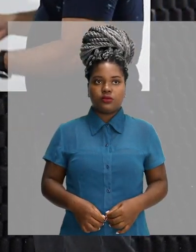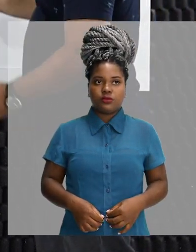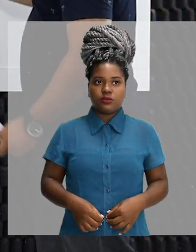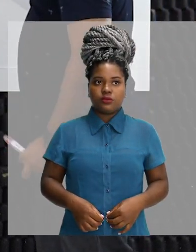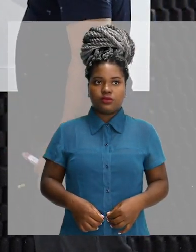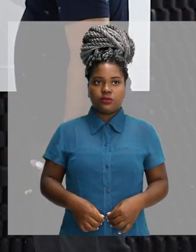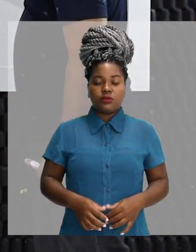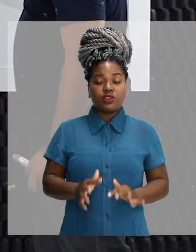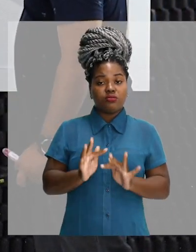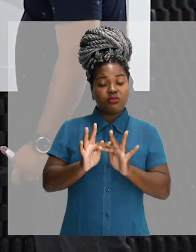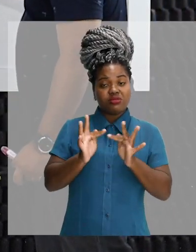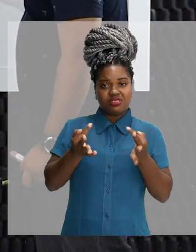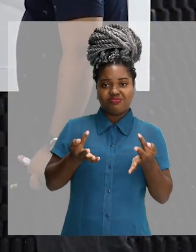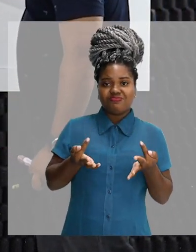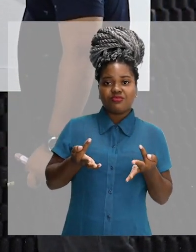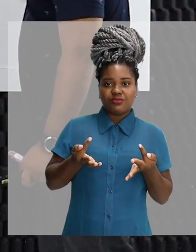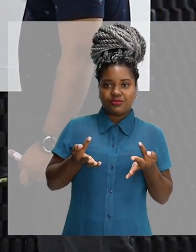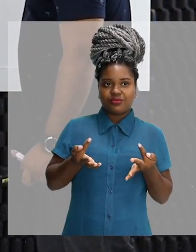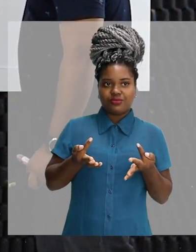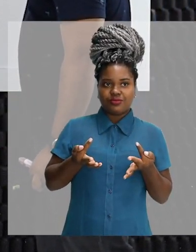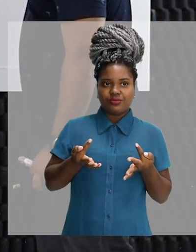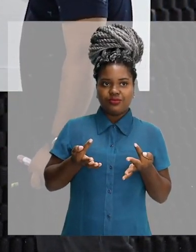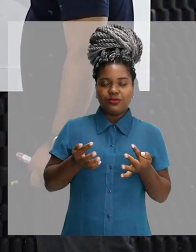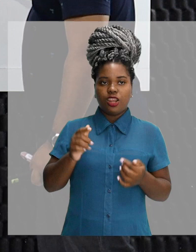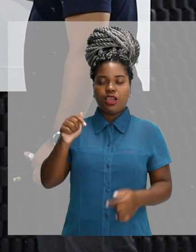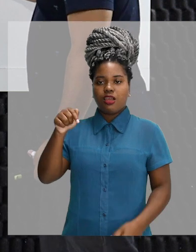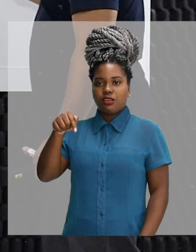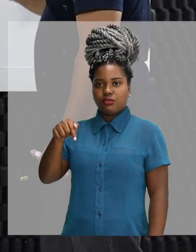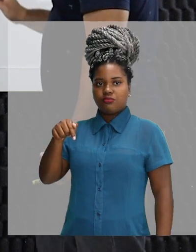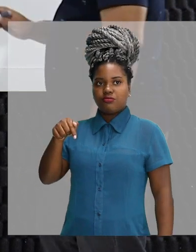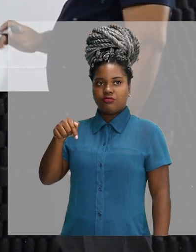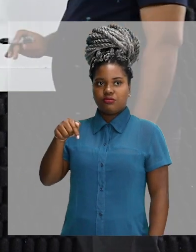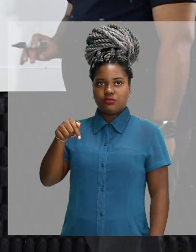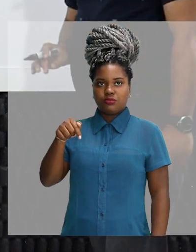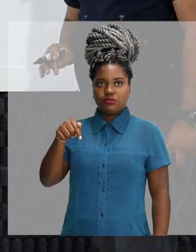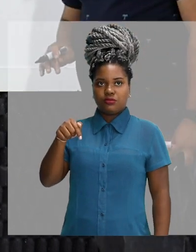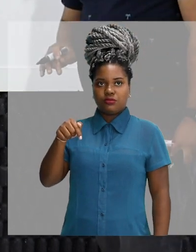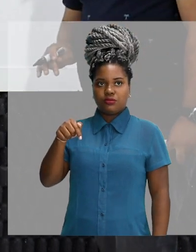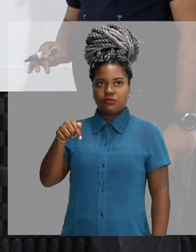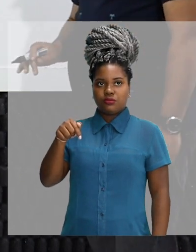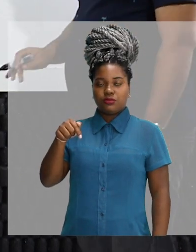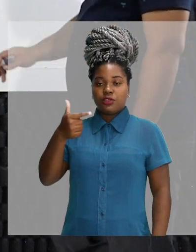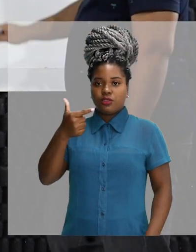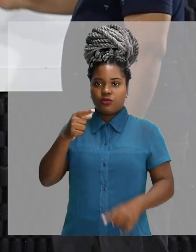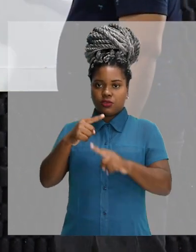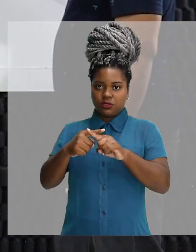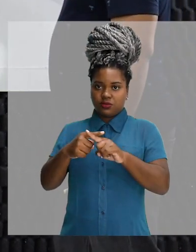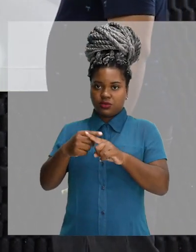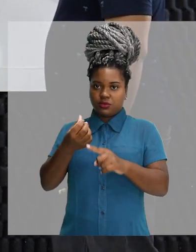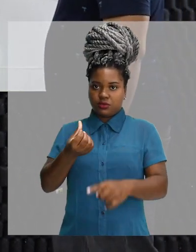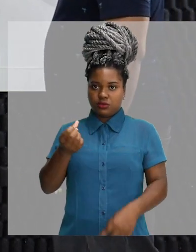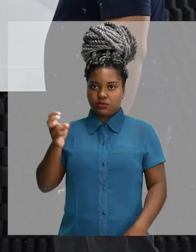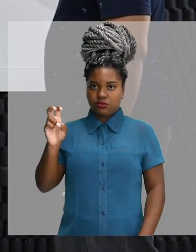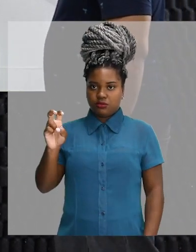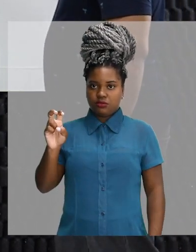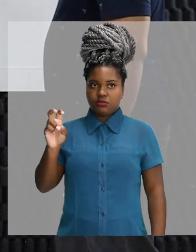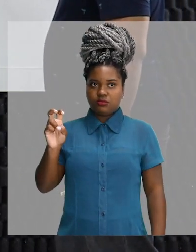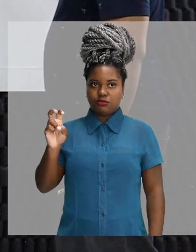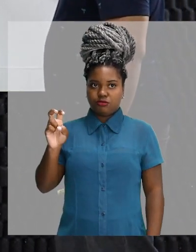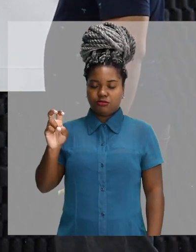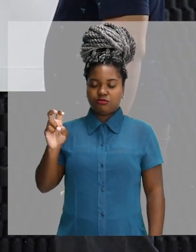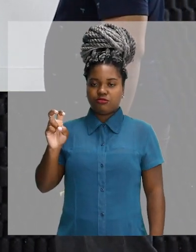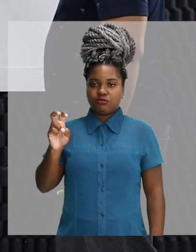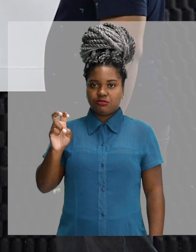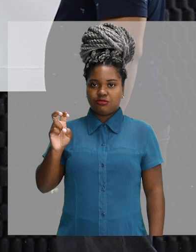Vejam como é simples, né? Quantidade de movimento. 2 vezes 65,